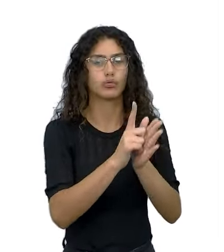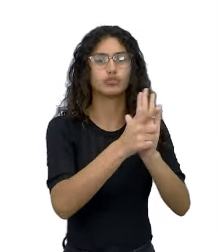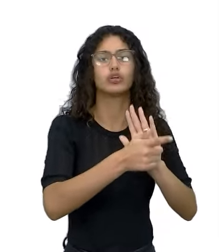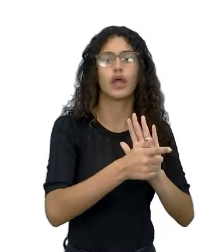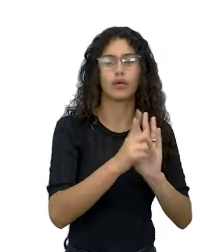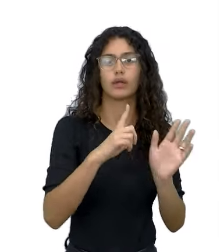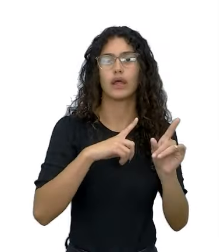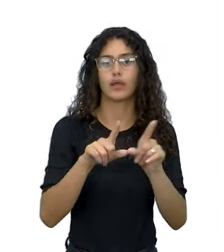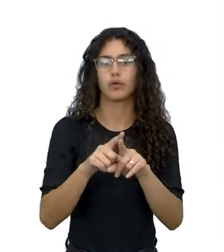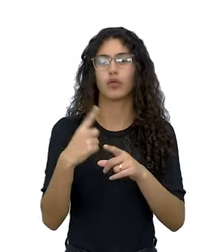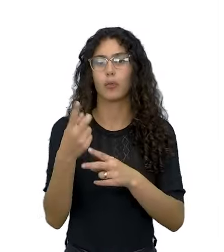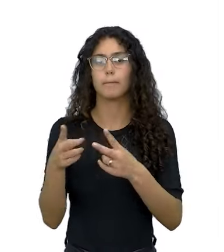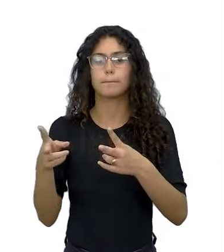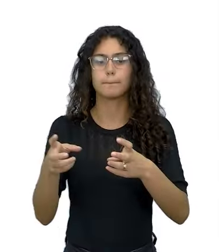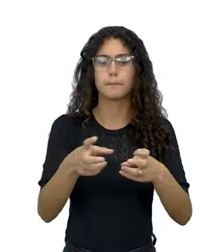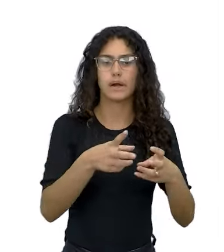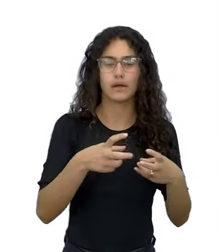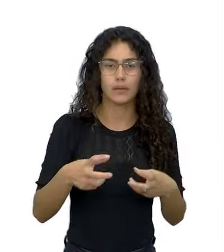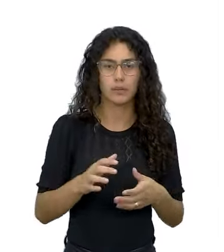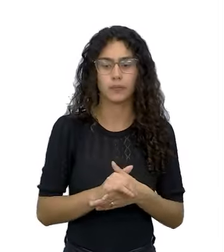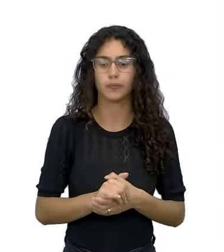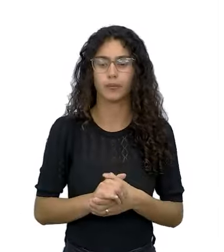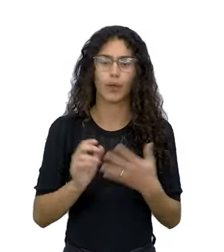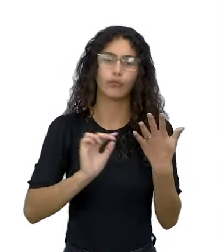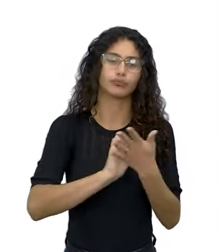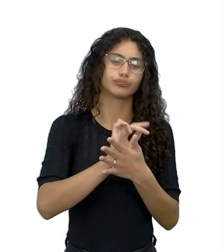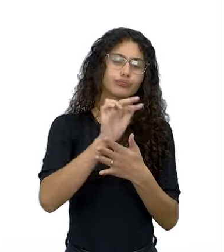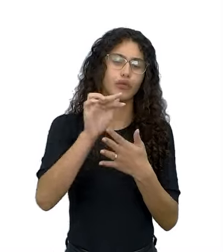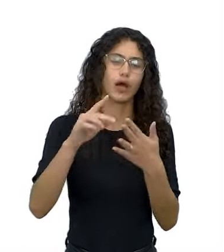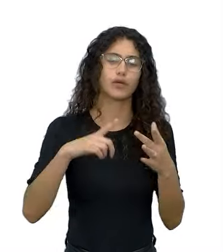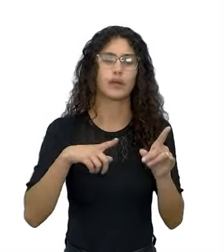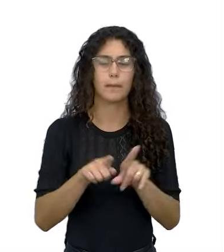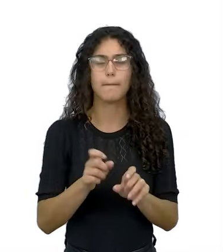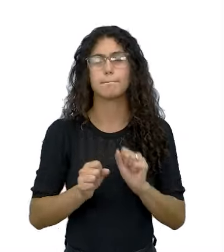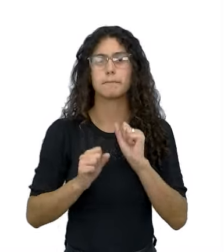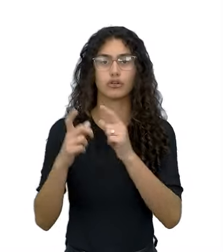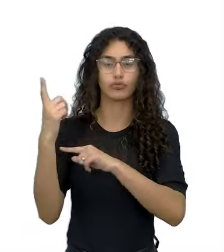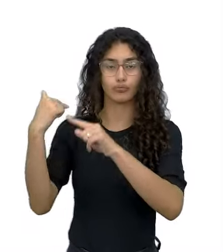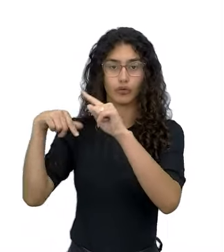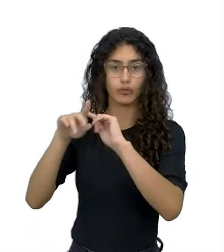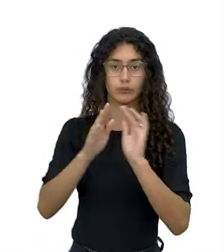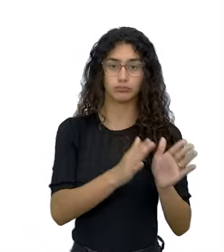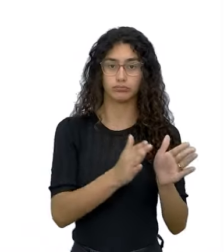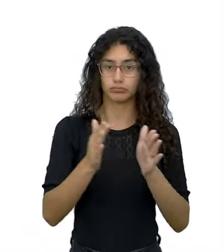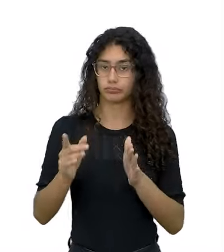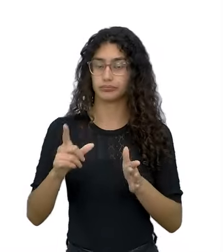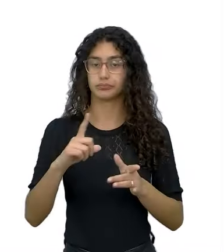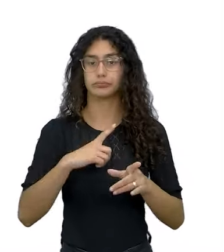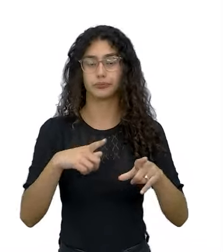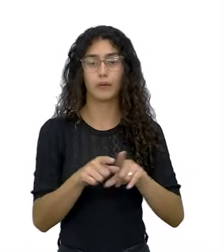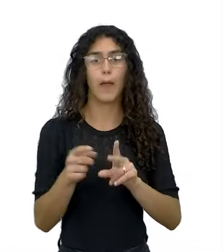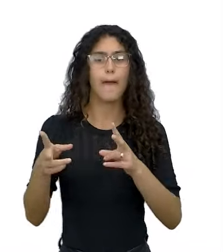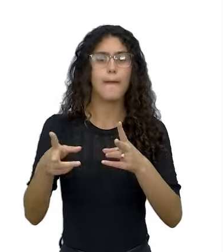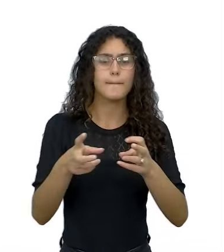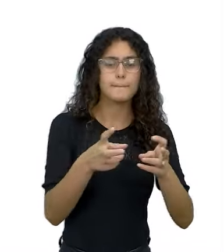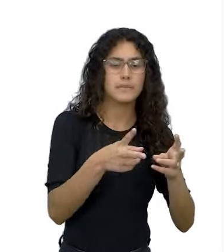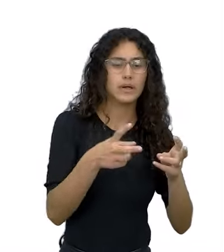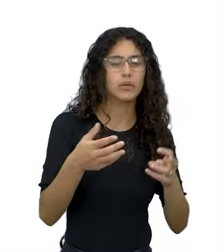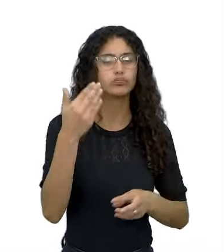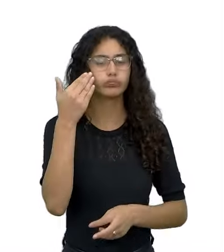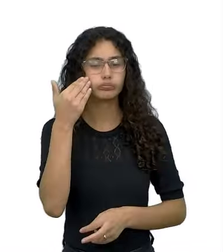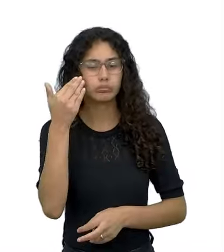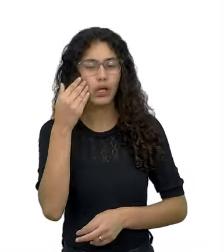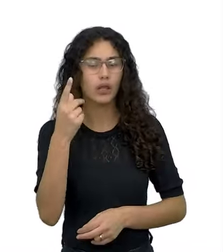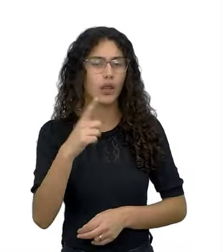que também a gente vai ver que vai ter vários gêneros que podem ser desenvolvidos aqui na nossa sequência, né? Olhando, então, para essa